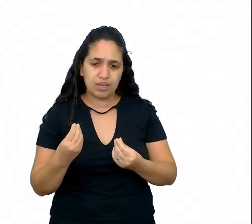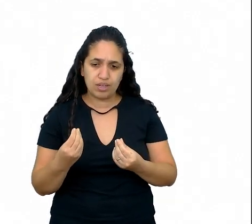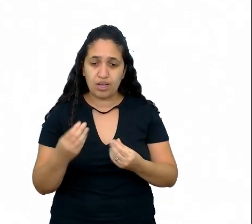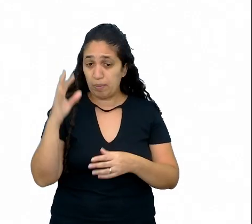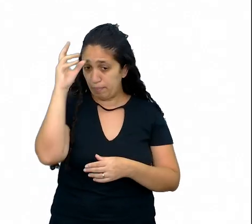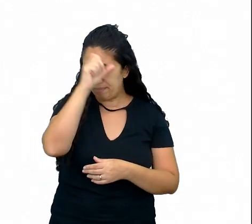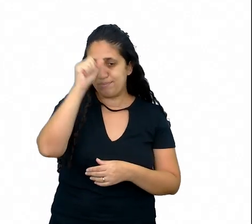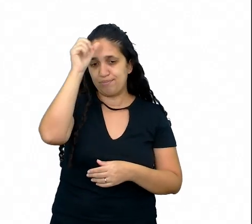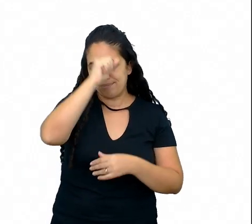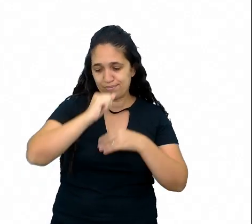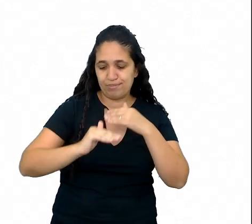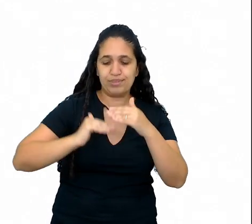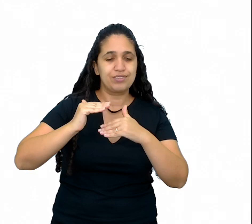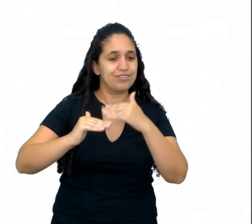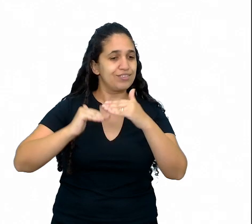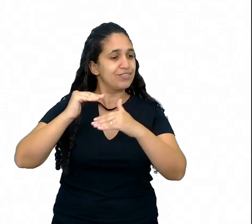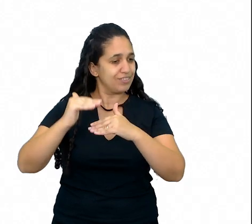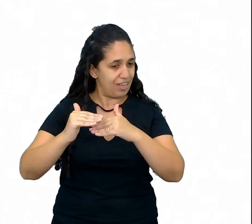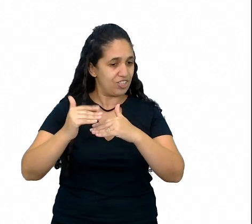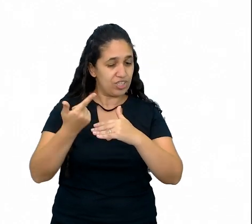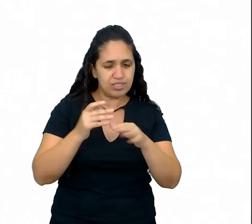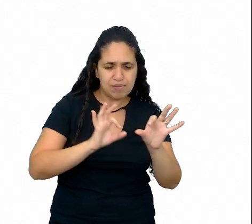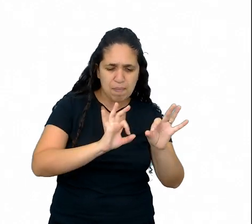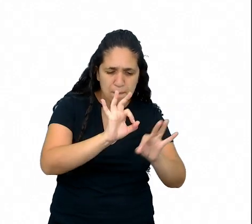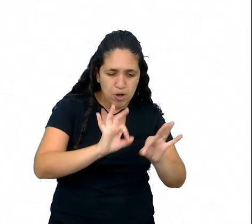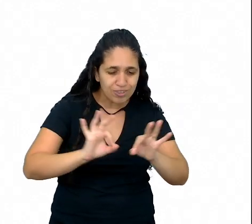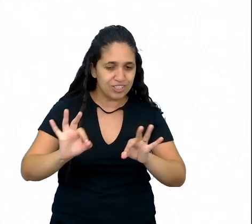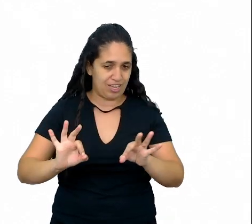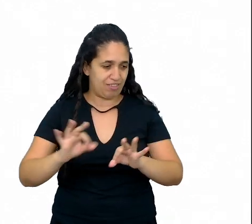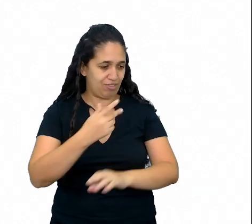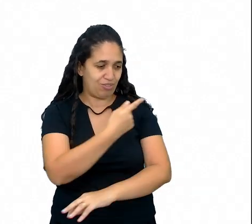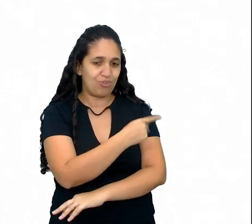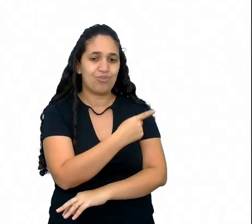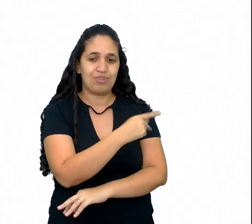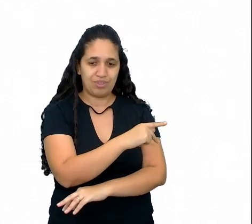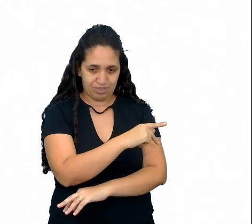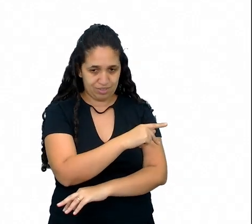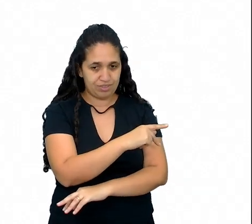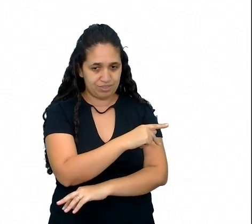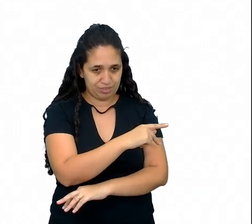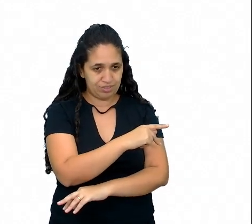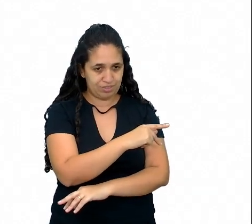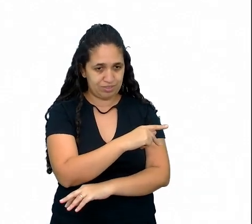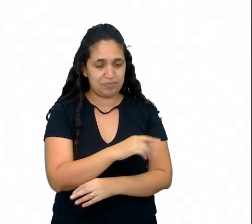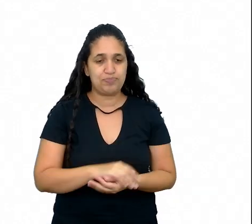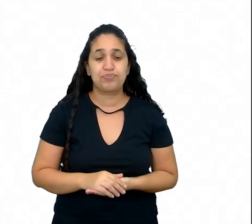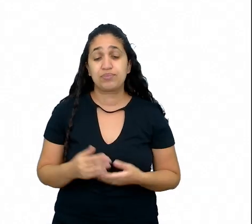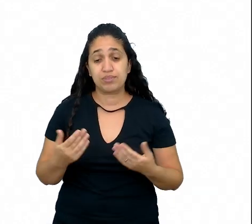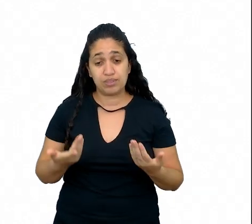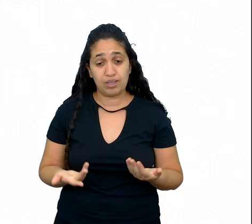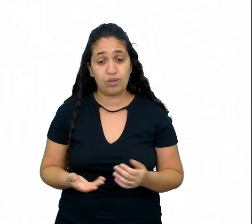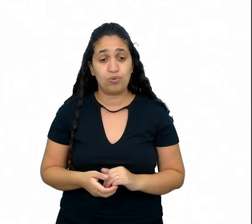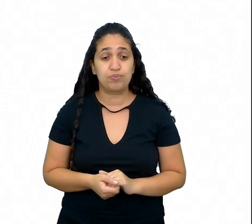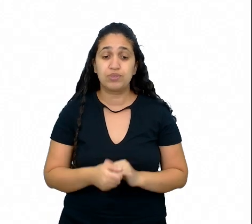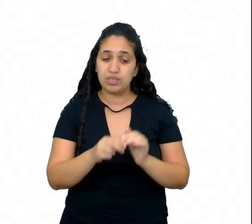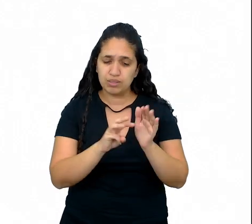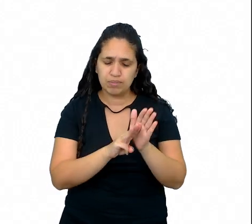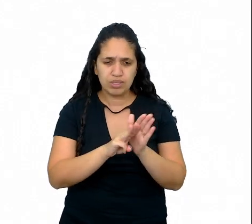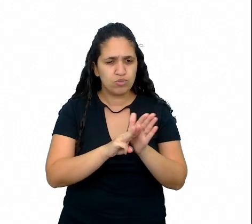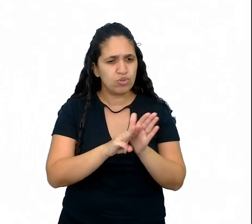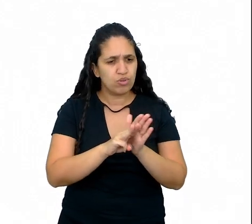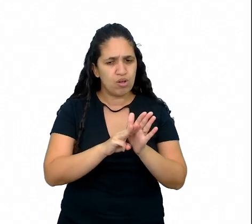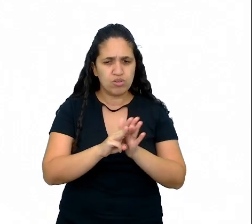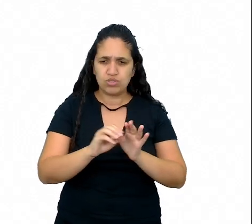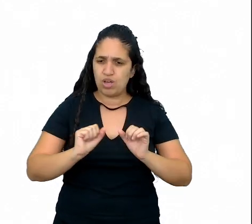essa aprendizagem, né? Esse projeto deles, tá? Então, as metodologias ativas